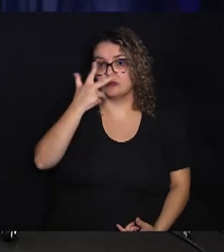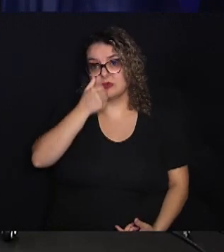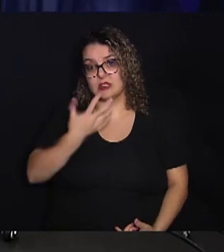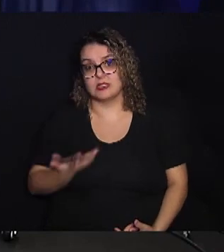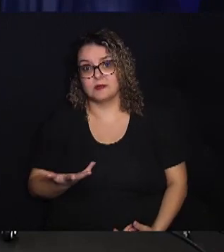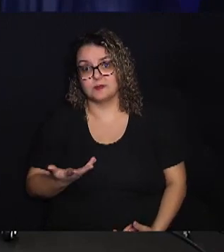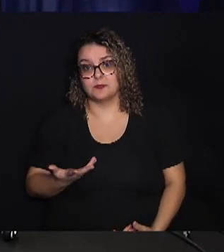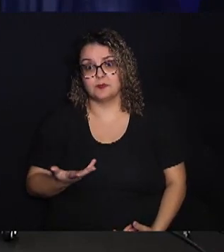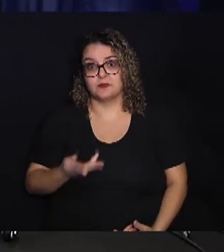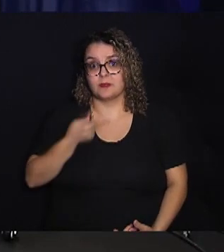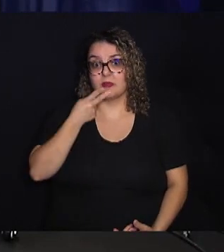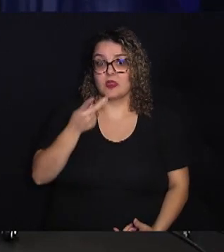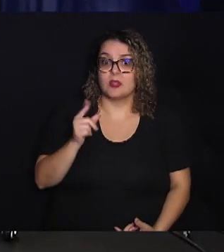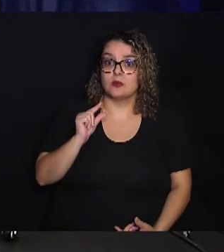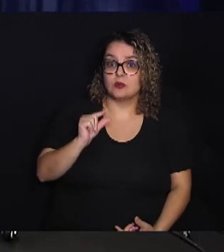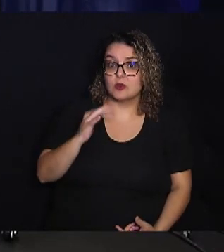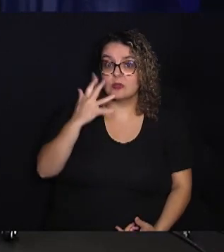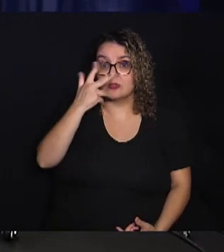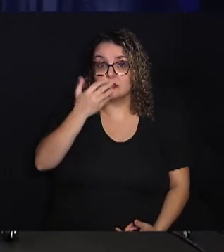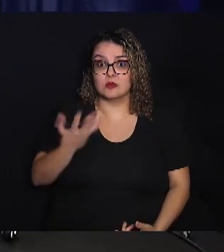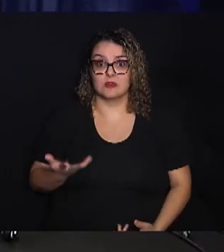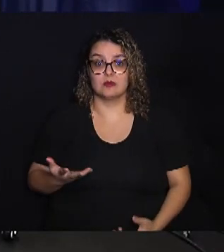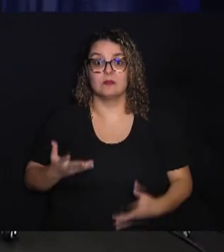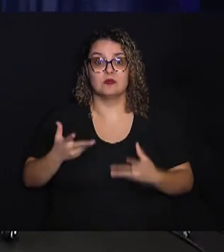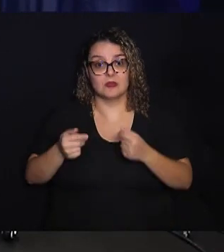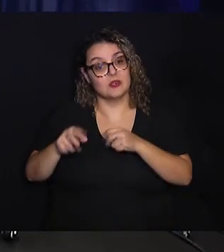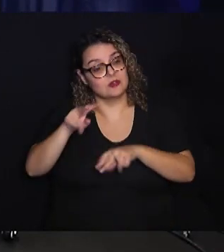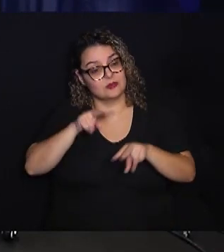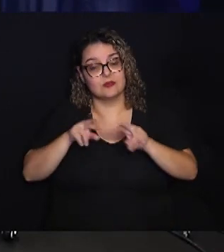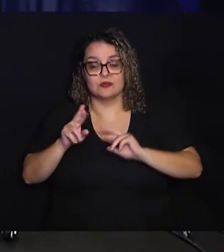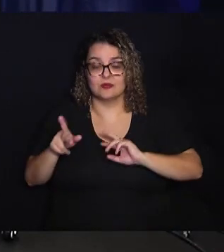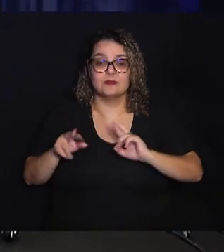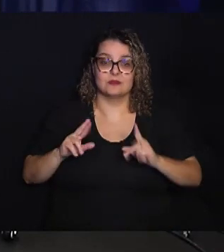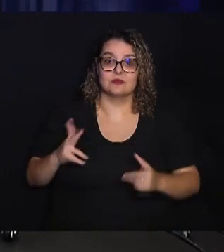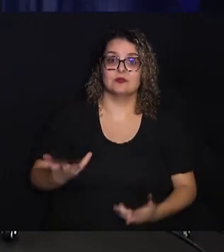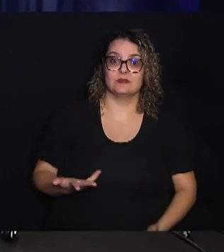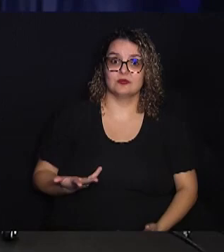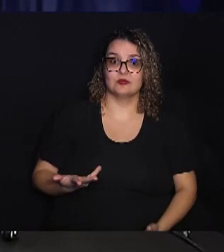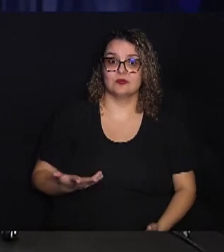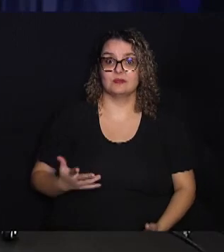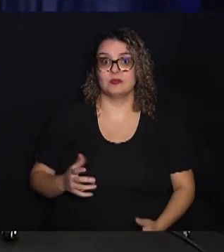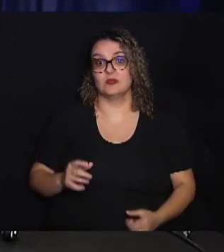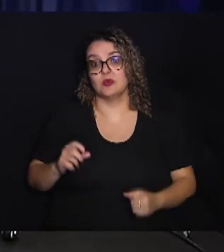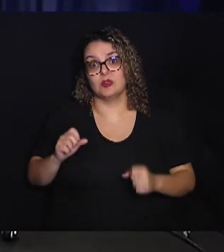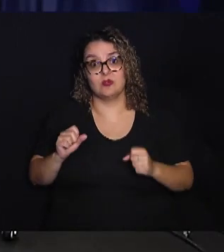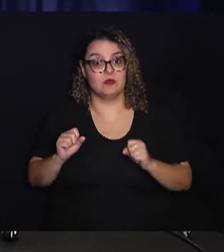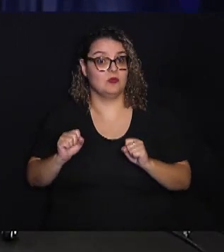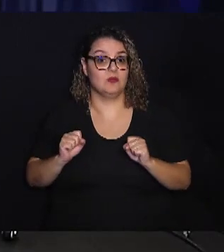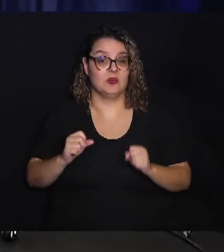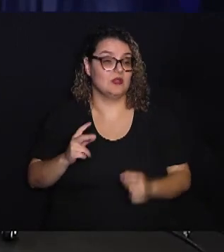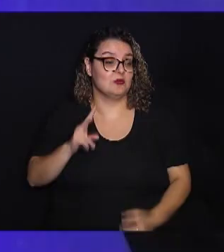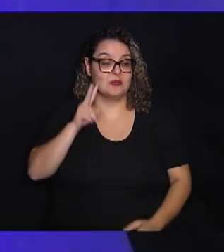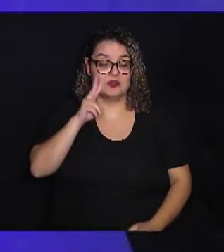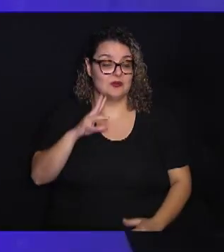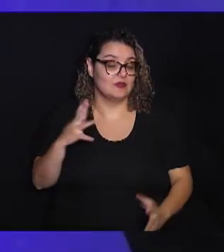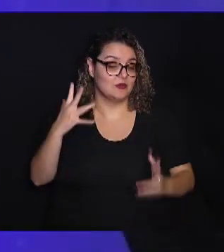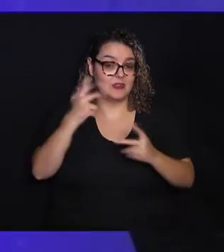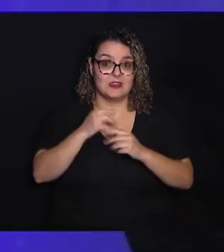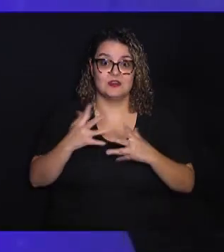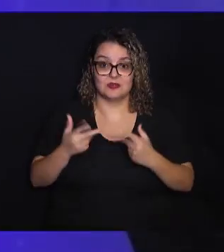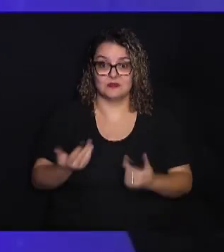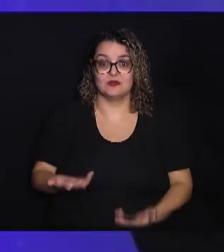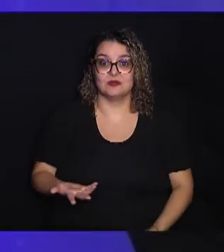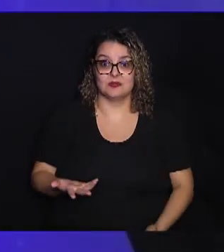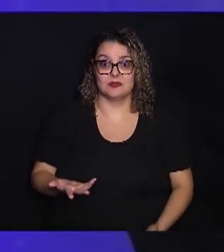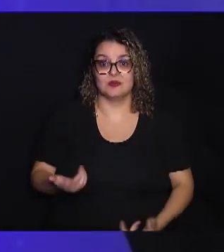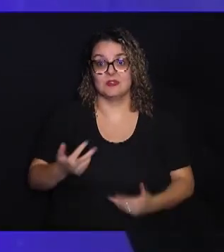fala pouco daquilo que é belo, mas todo mundo tem um olhar diferenciado, né? A gente vê beleza em tudo, Sim. em coisas